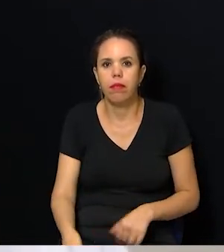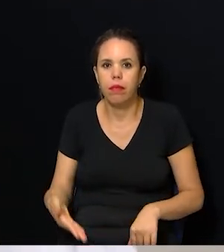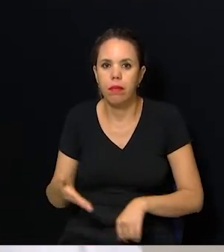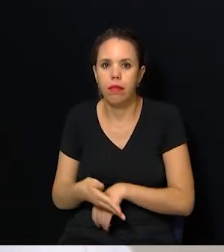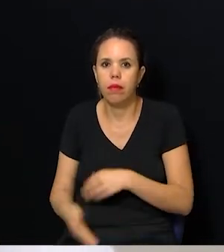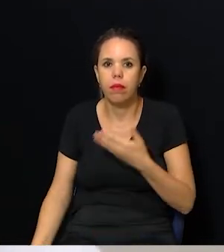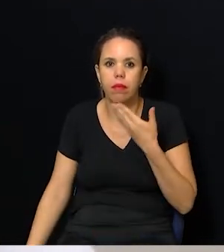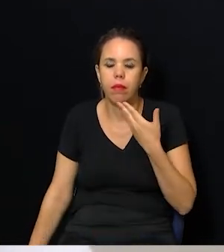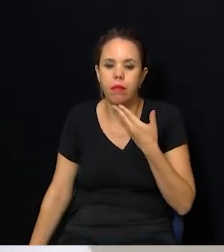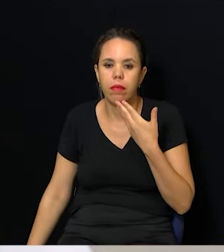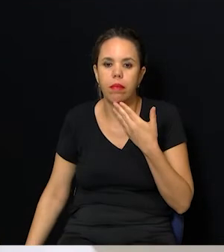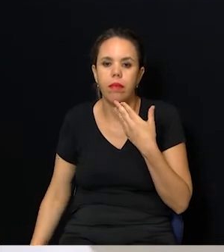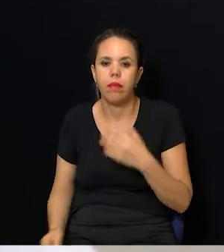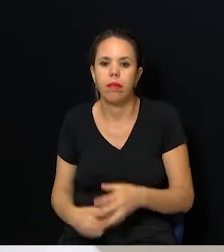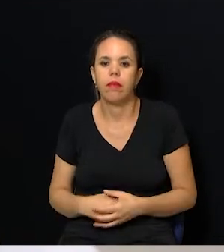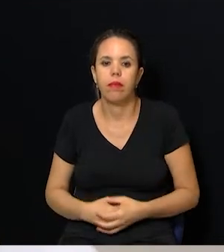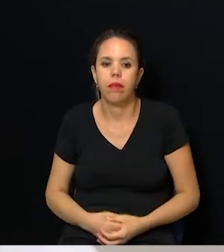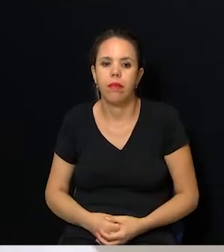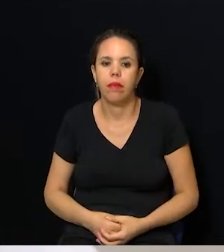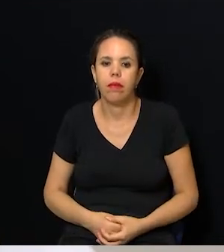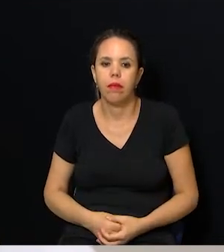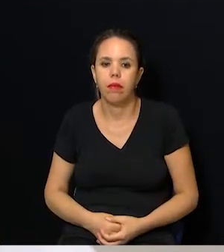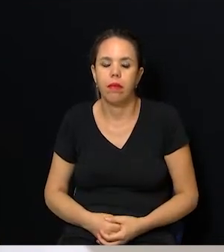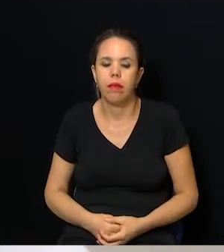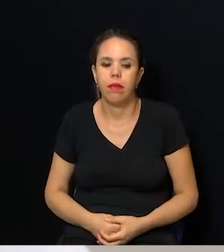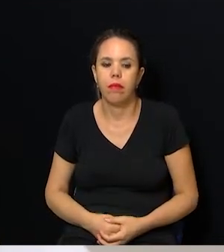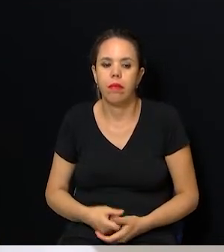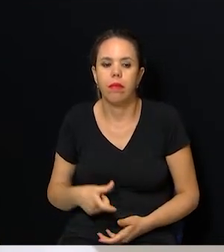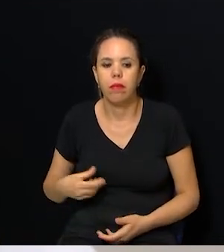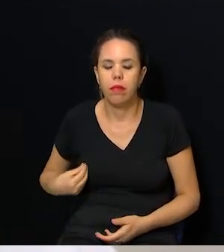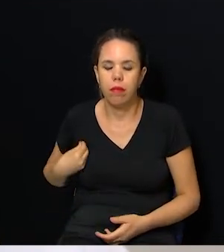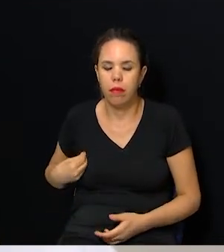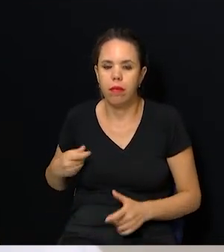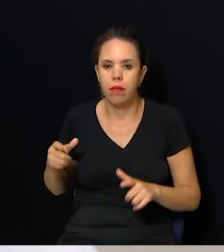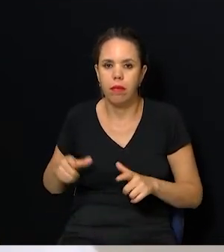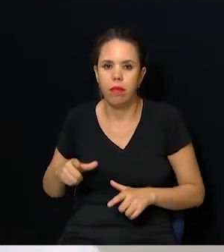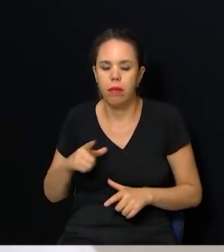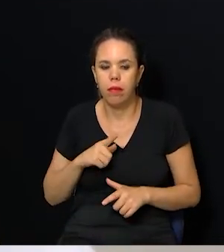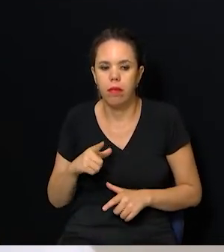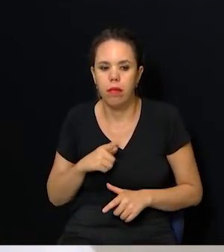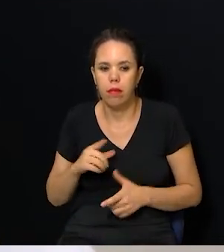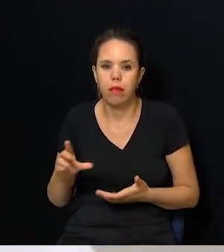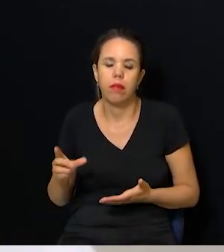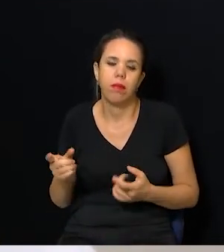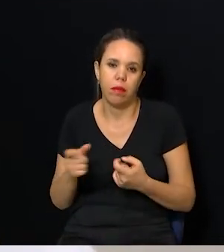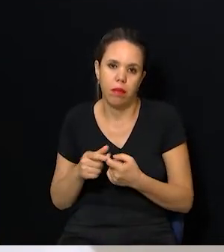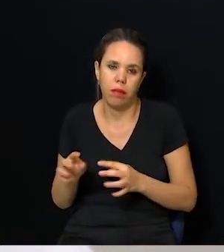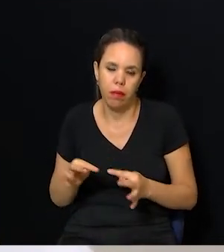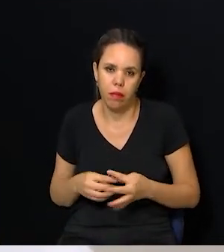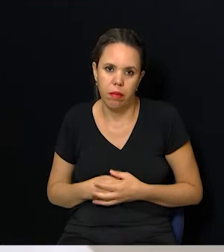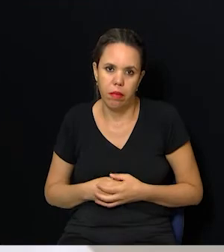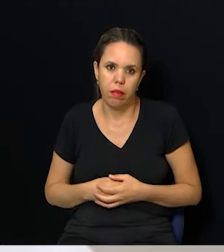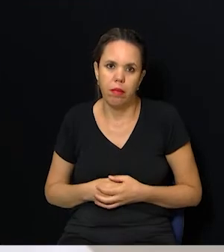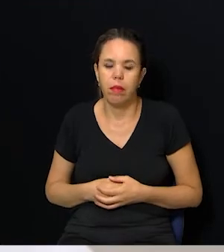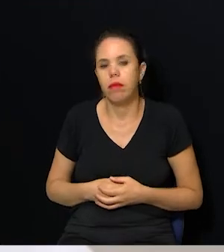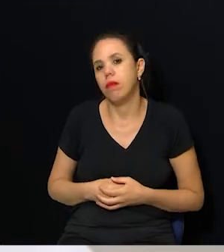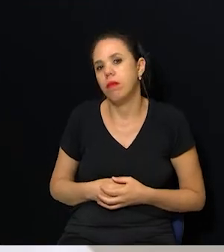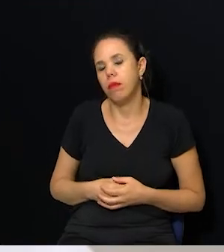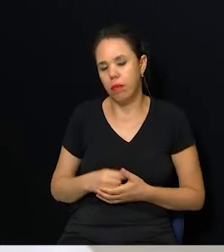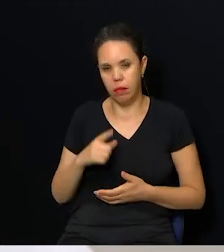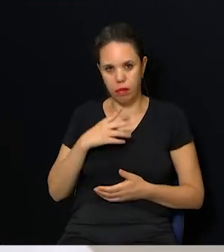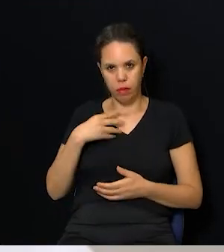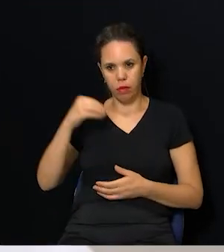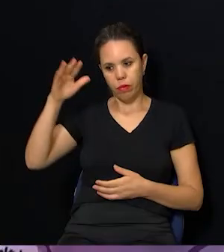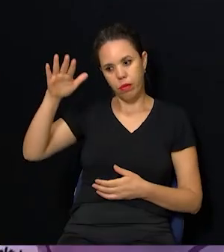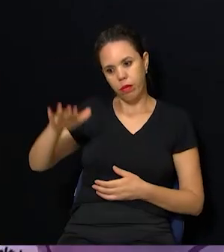acesso é mais fácil, né? Eu acho que isso tem tudo a ver com a região que você vive e o acesso a recursos médicos adequados. Doutor, quando a gente tem